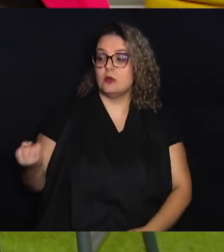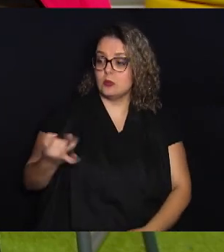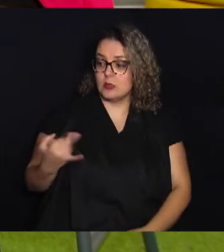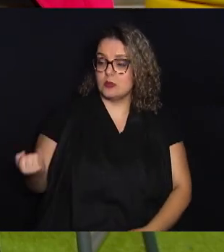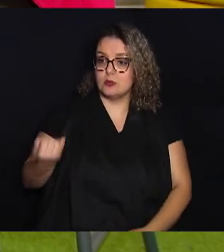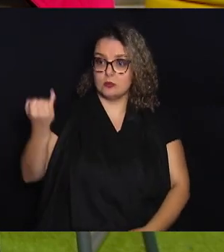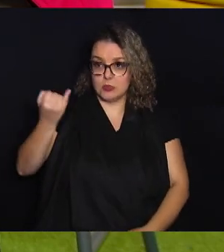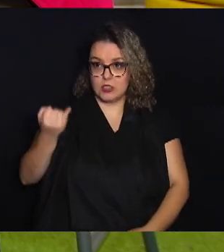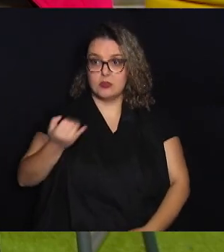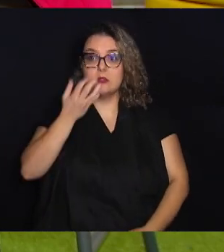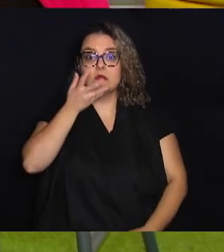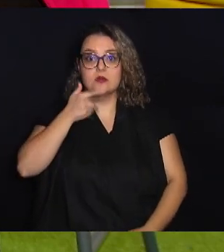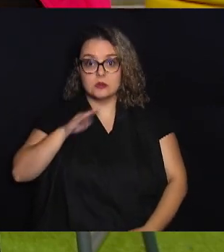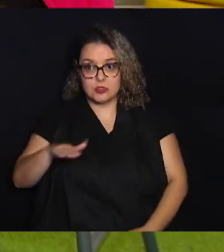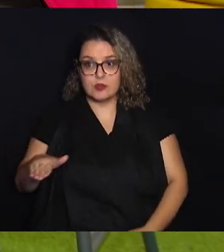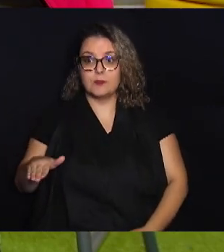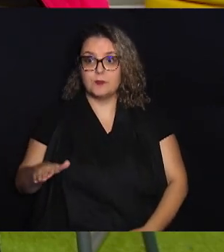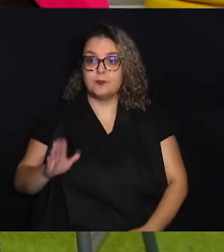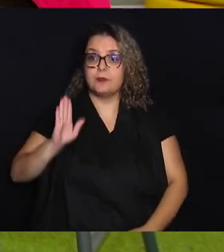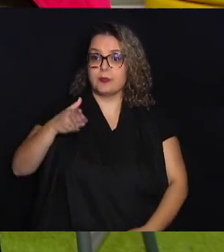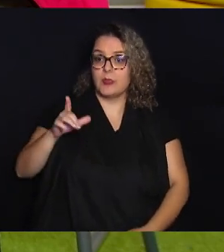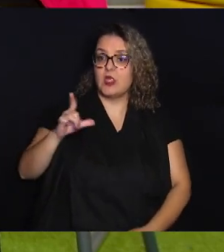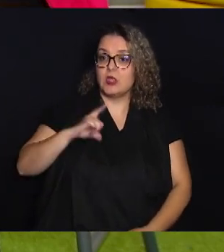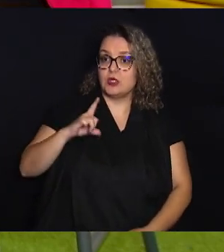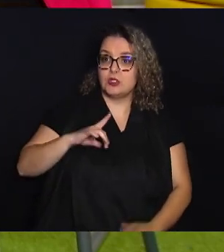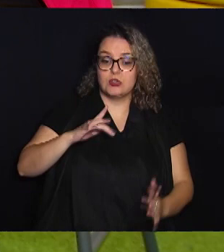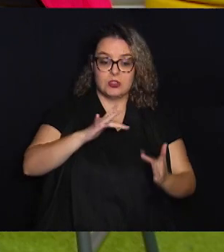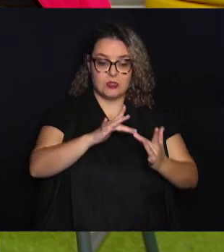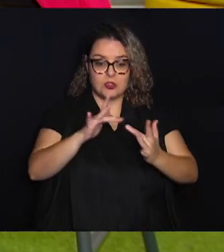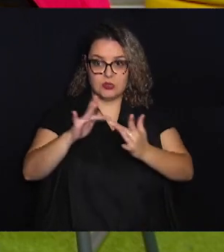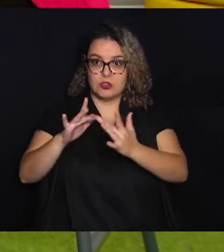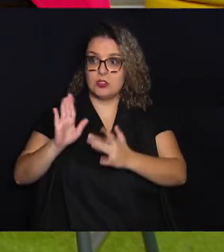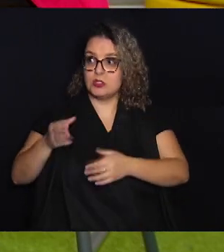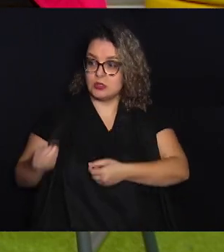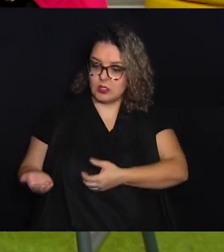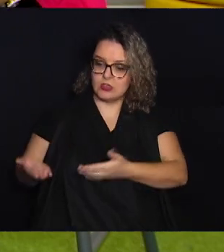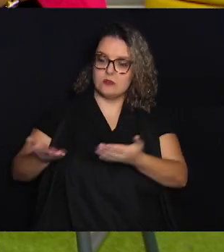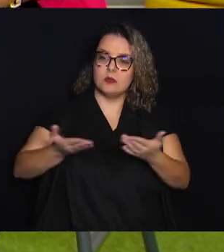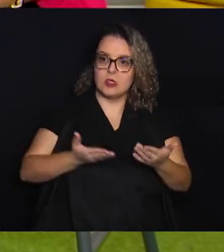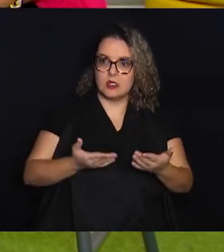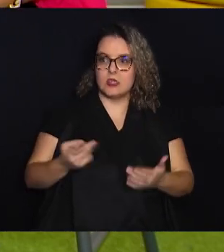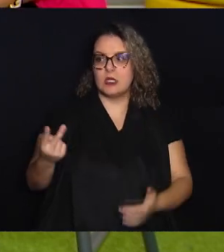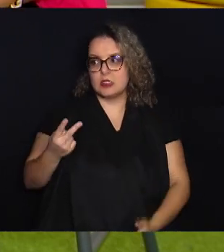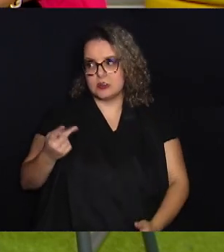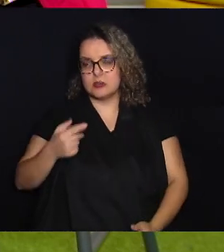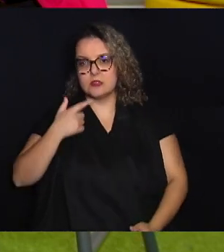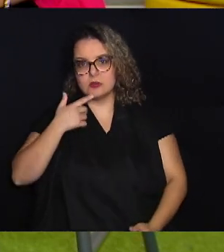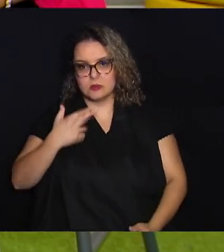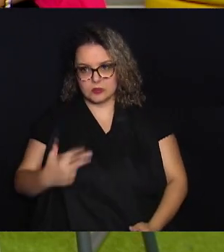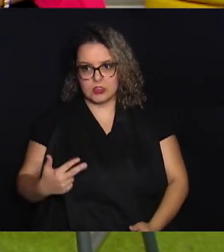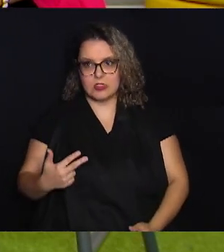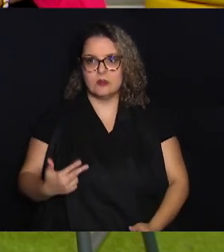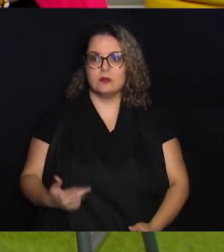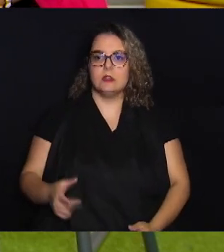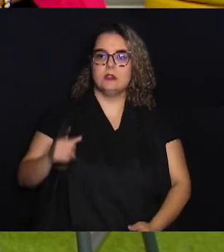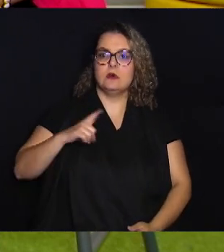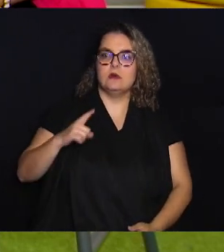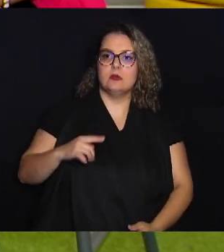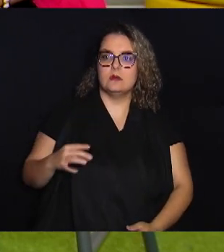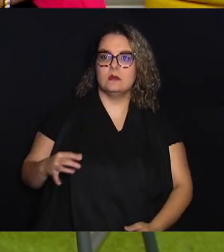criança, desde cedo, já ter esse contato, já ser exposta à segunda língua. Isso vai trazendo